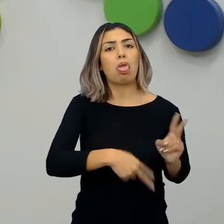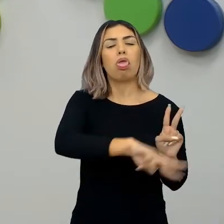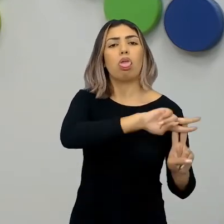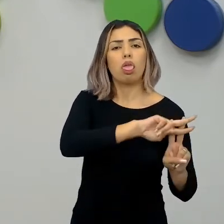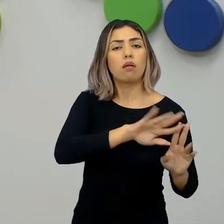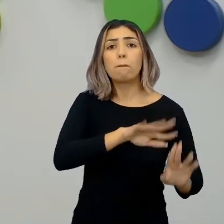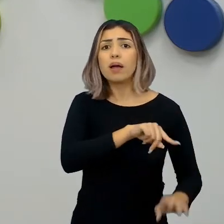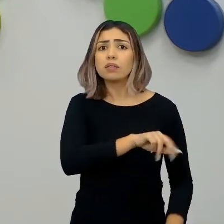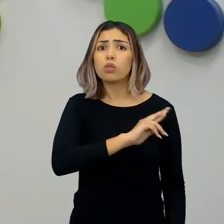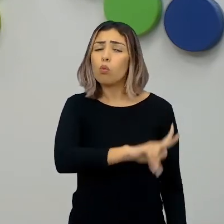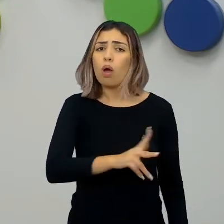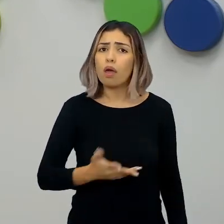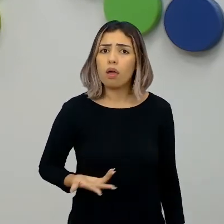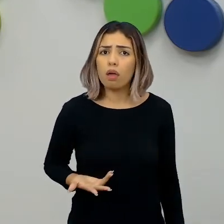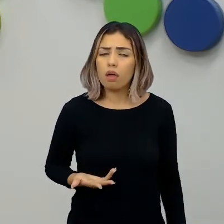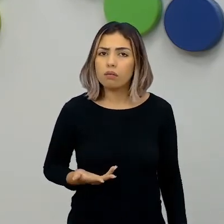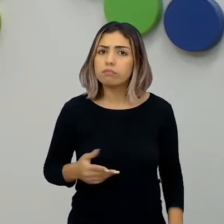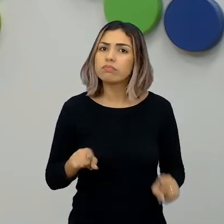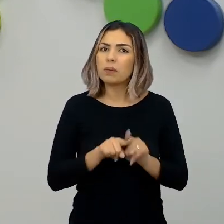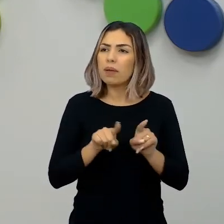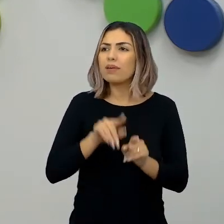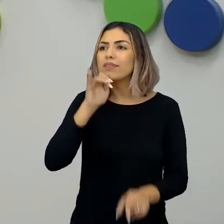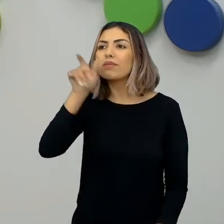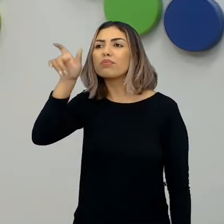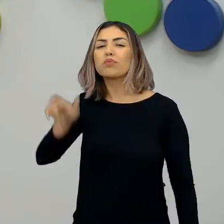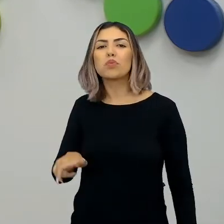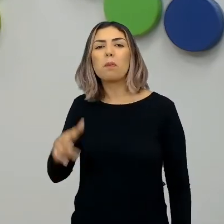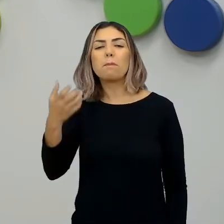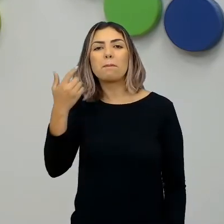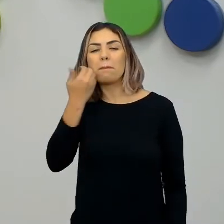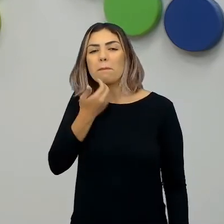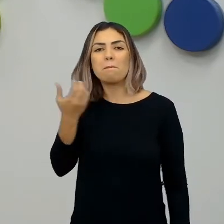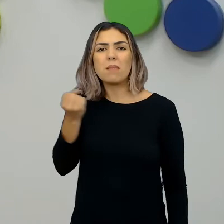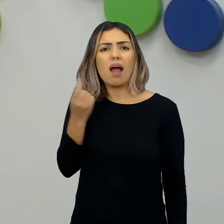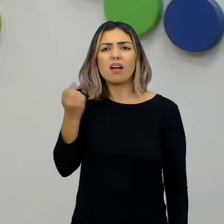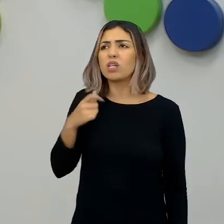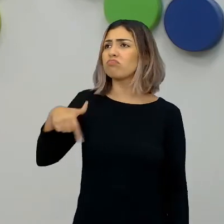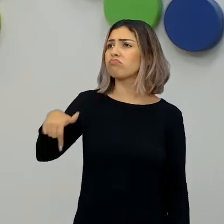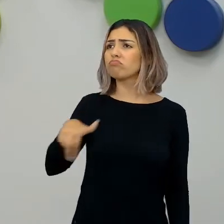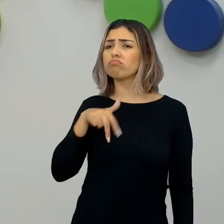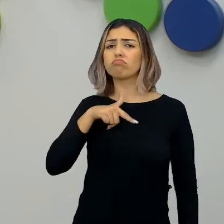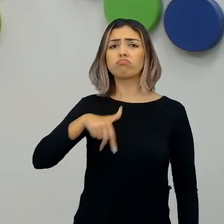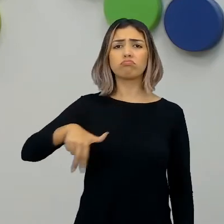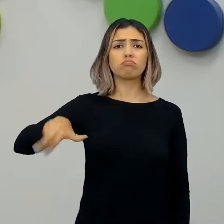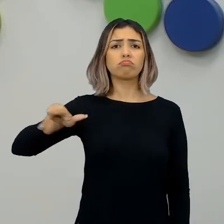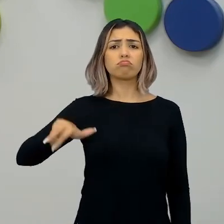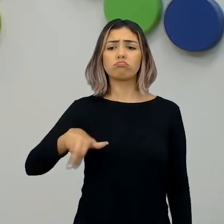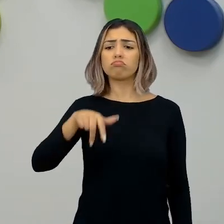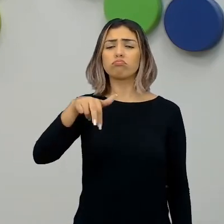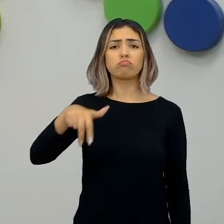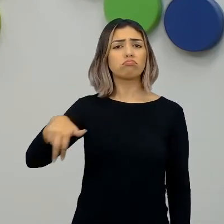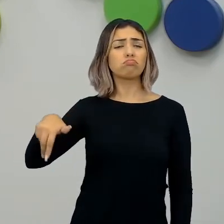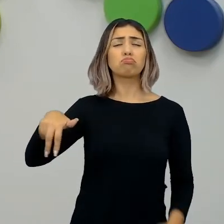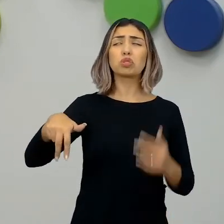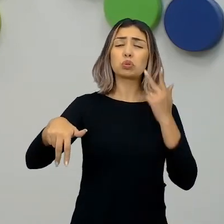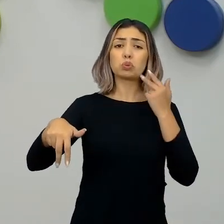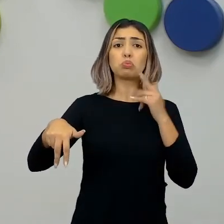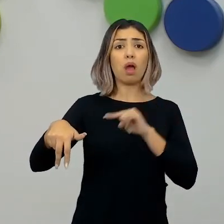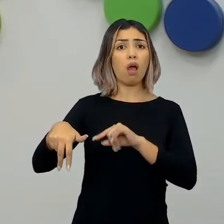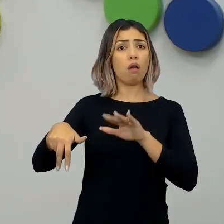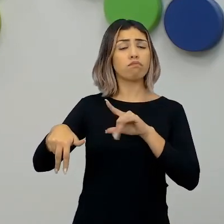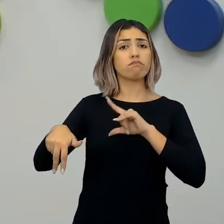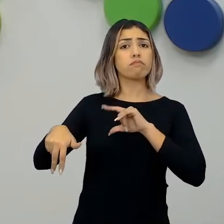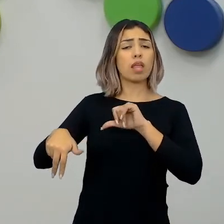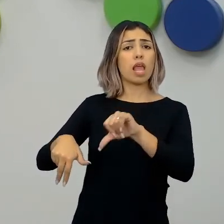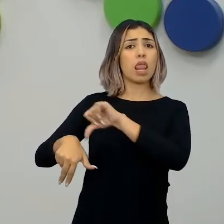são confundidas, né, com criminosos por causa da cor da sua pele, etc., e praticam atos criminosos, mas elas não